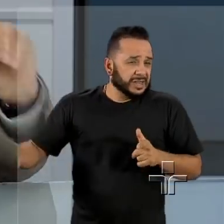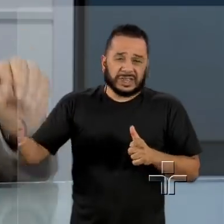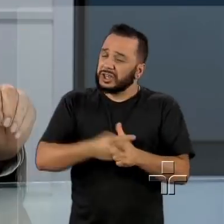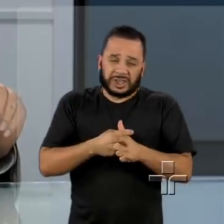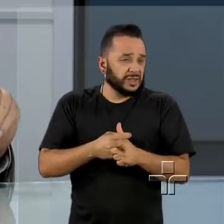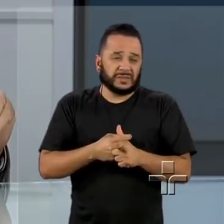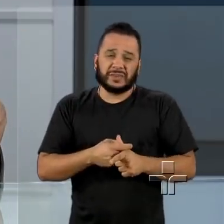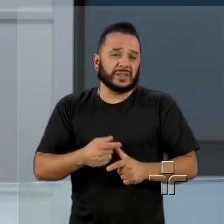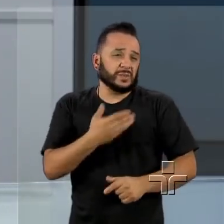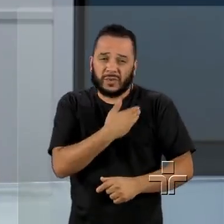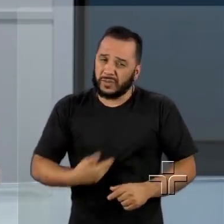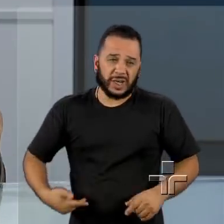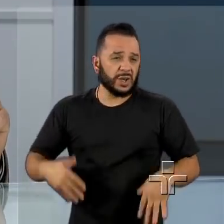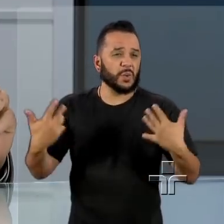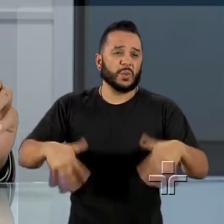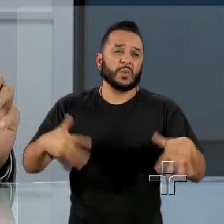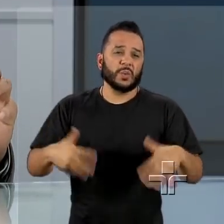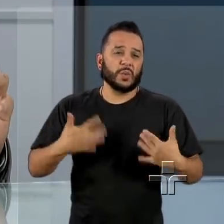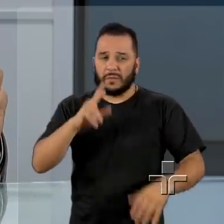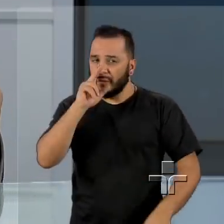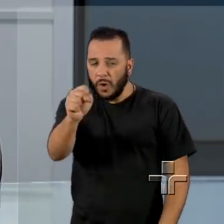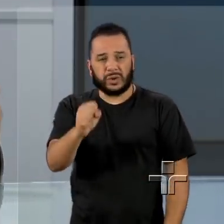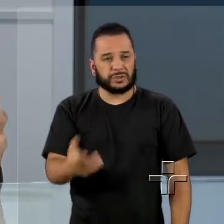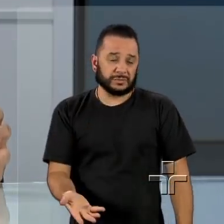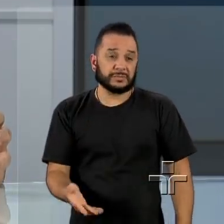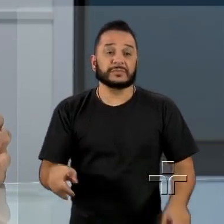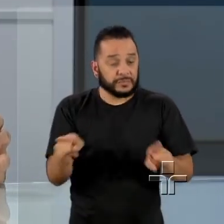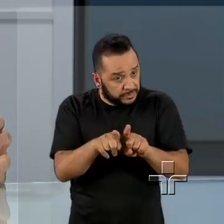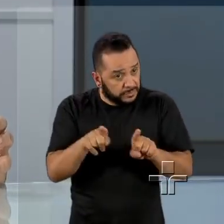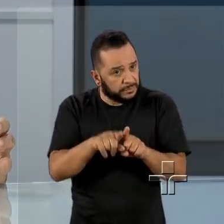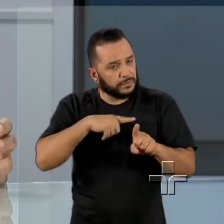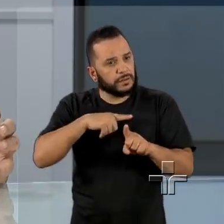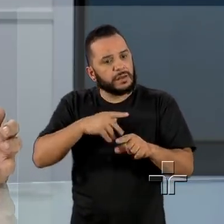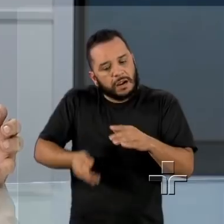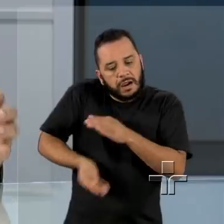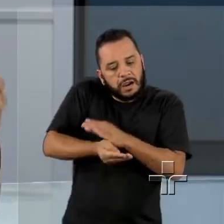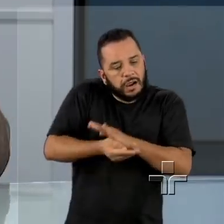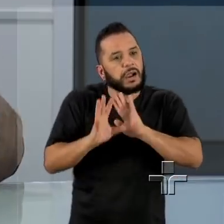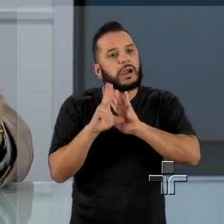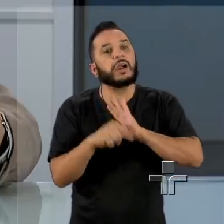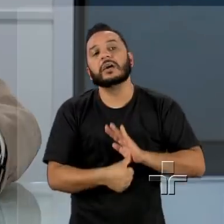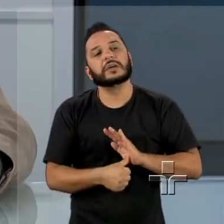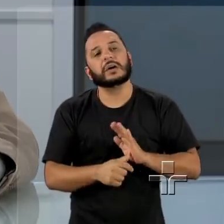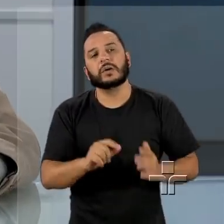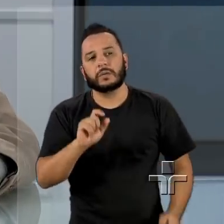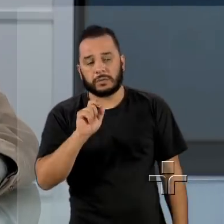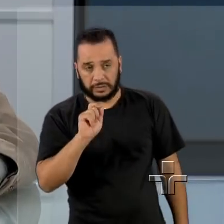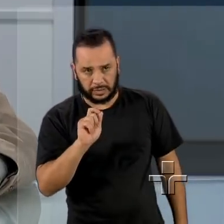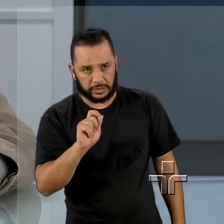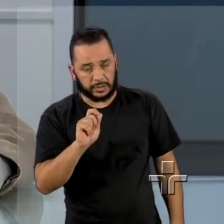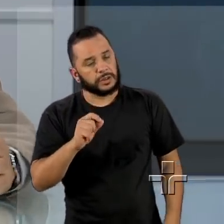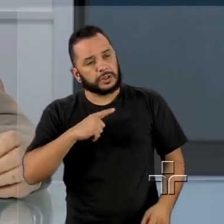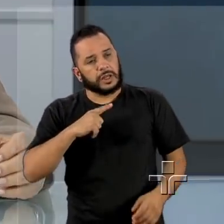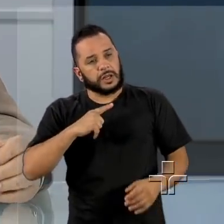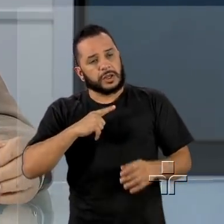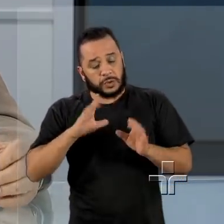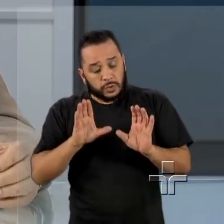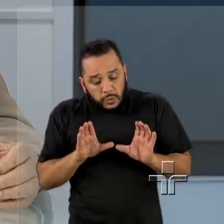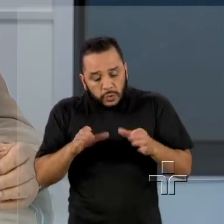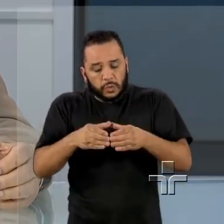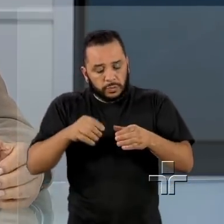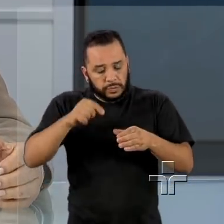conectado com a corrupção. Se você tem um problema de infraestrutura, um problema. O Estado, por exemplo, o